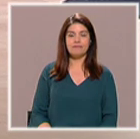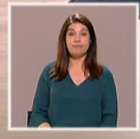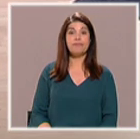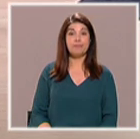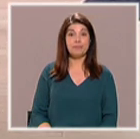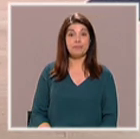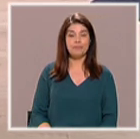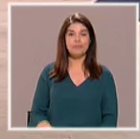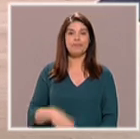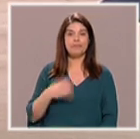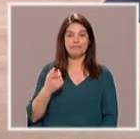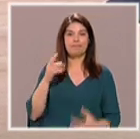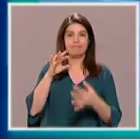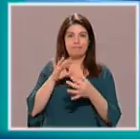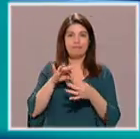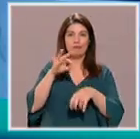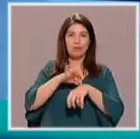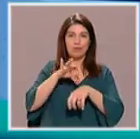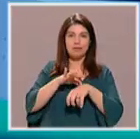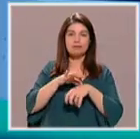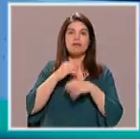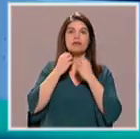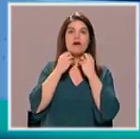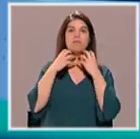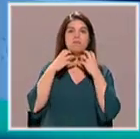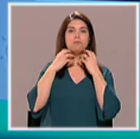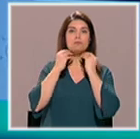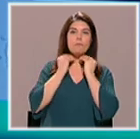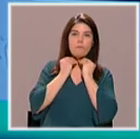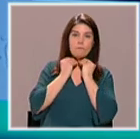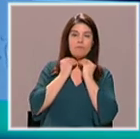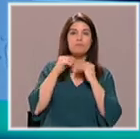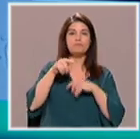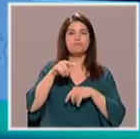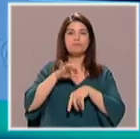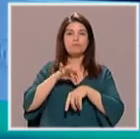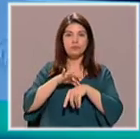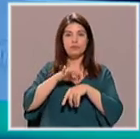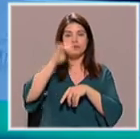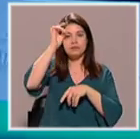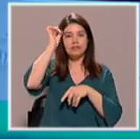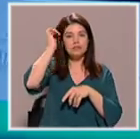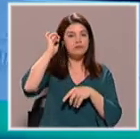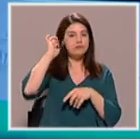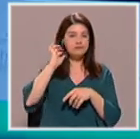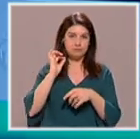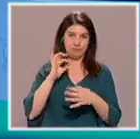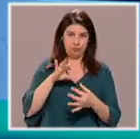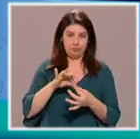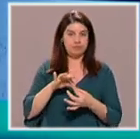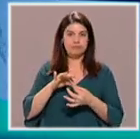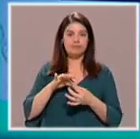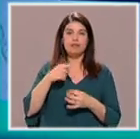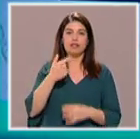Então, relativamente ao hipo e hipertiroidismo, estas doenças estão associadas a uma desregulação da